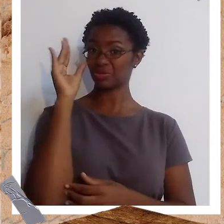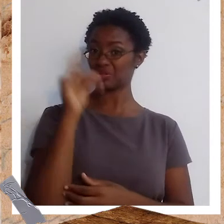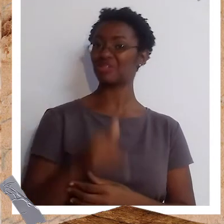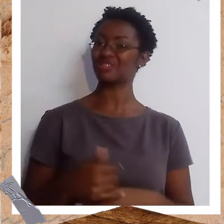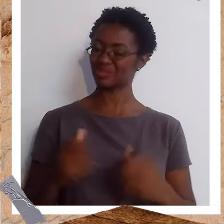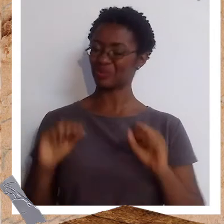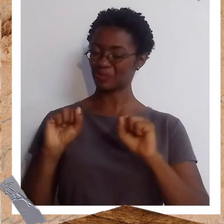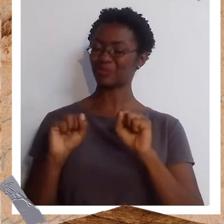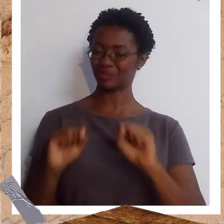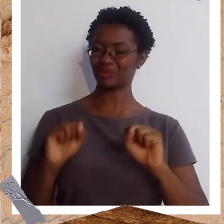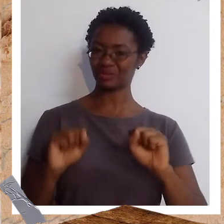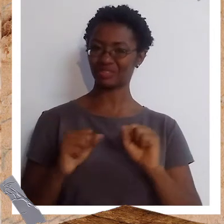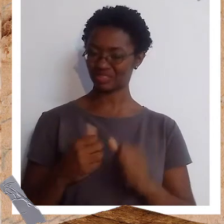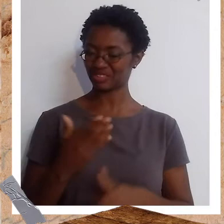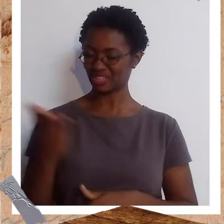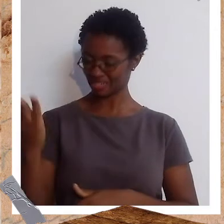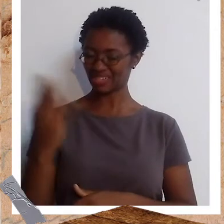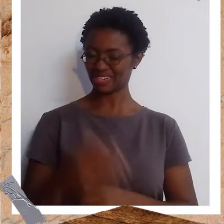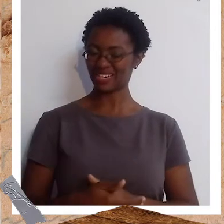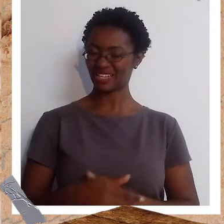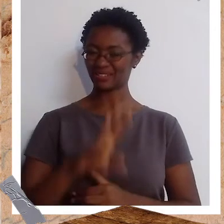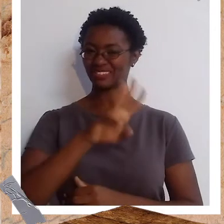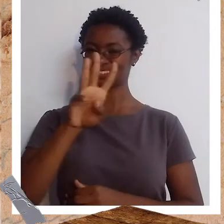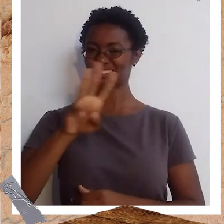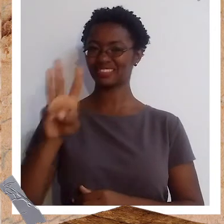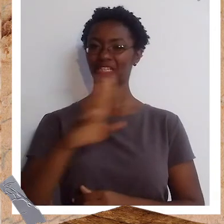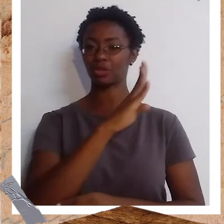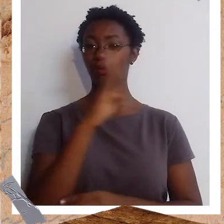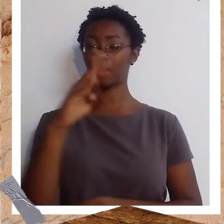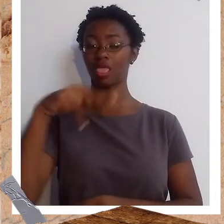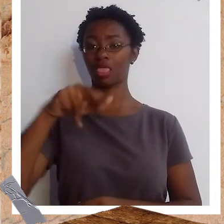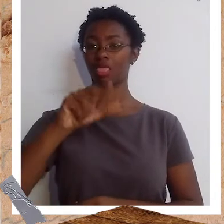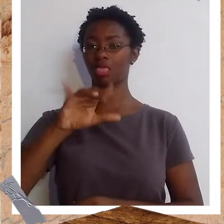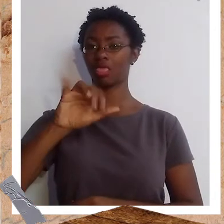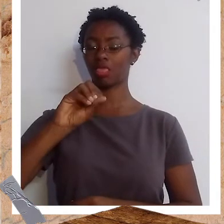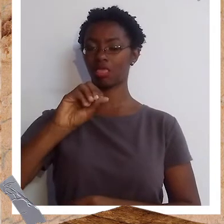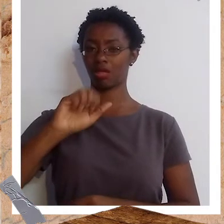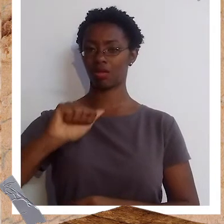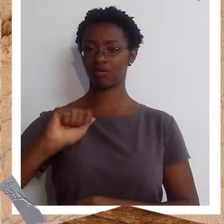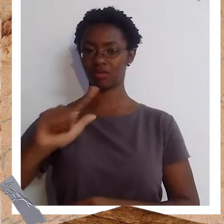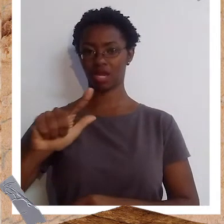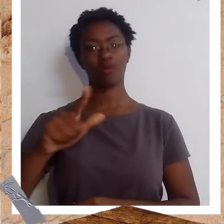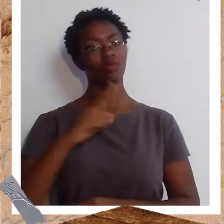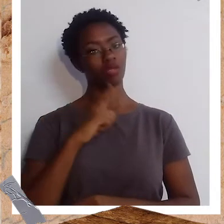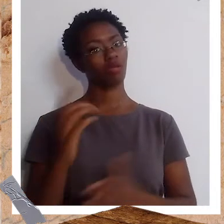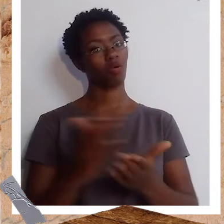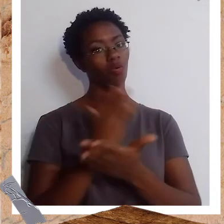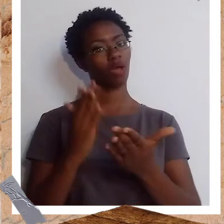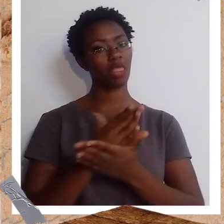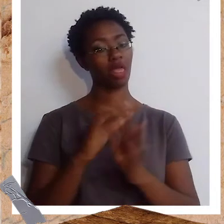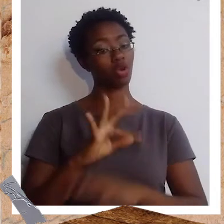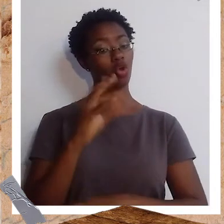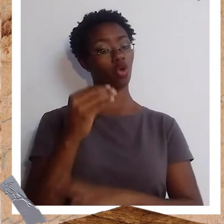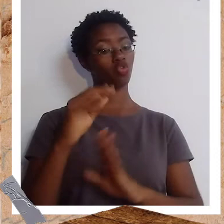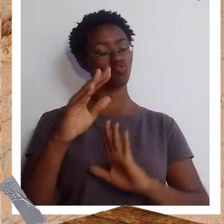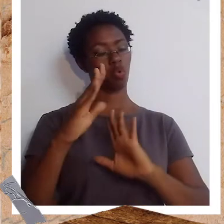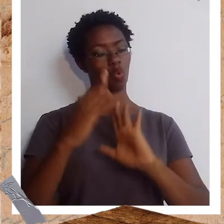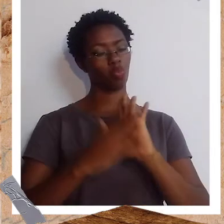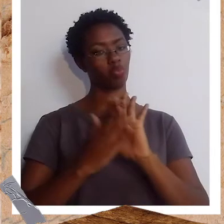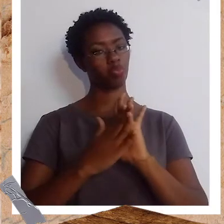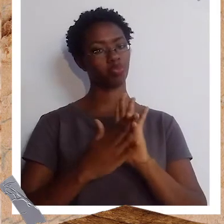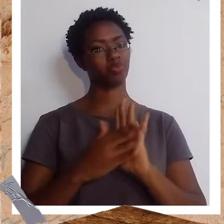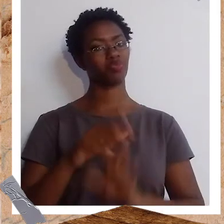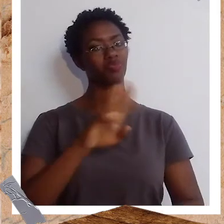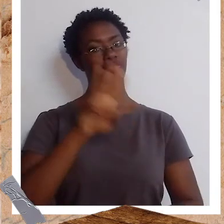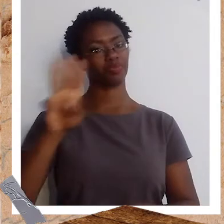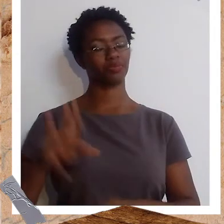ler Carolina em primeira pessoa. Vai lá no site da Biblioteca Nacional e pode ler um dos cadernos que está digitalizado completamente.